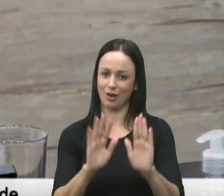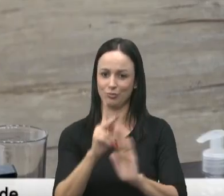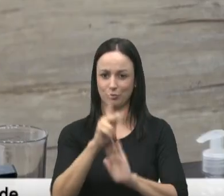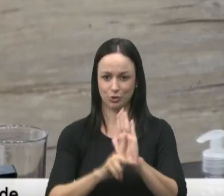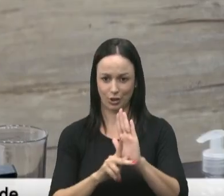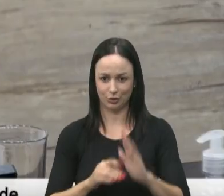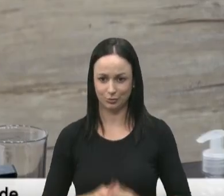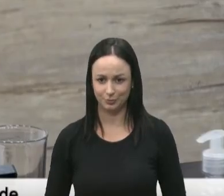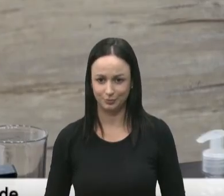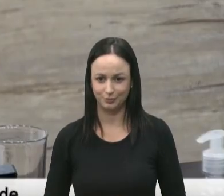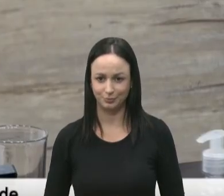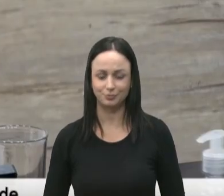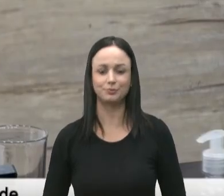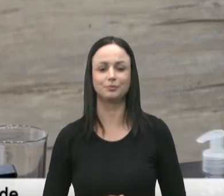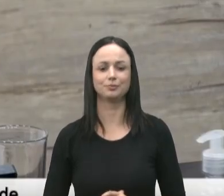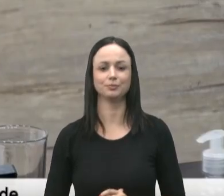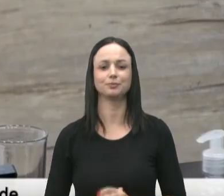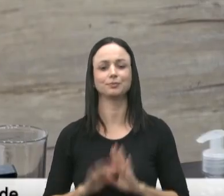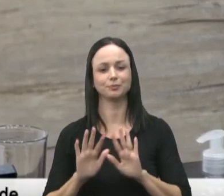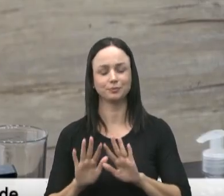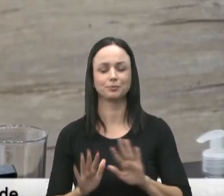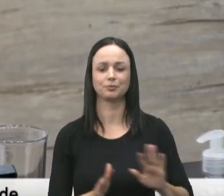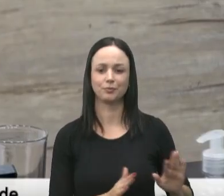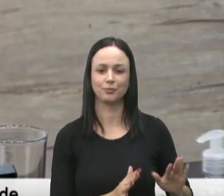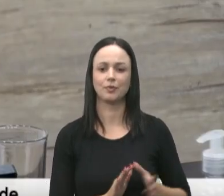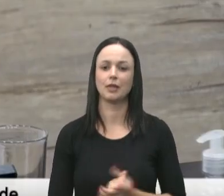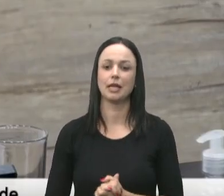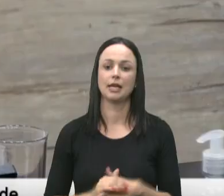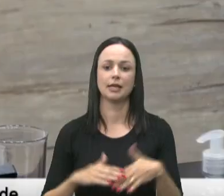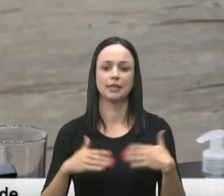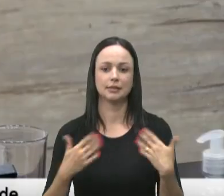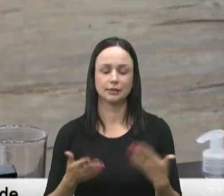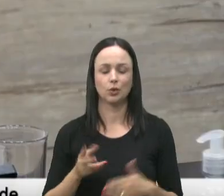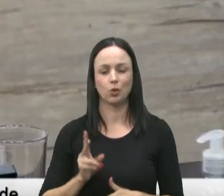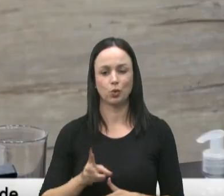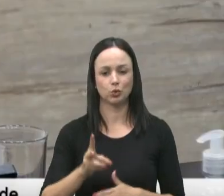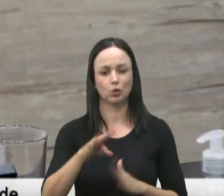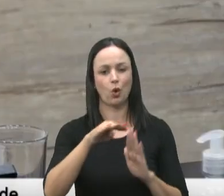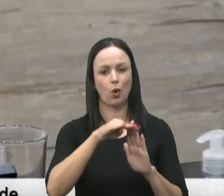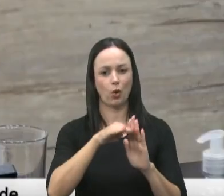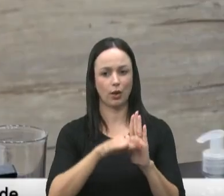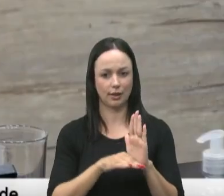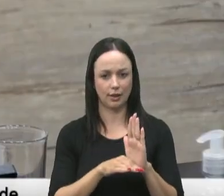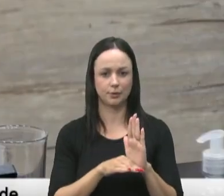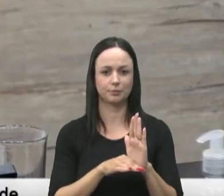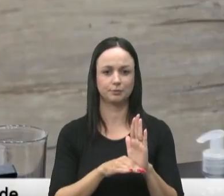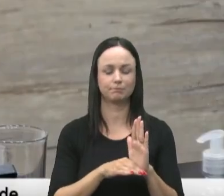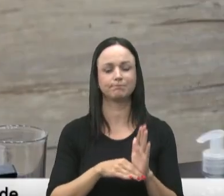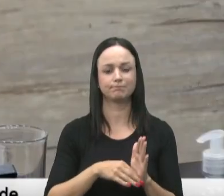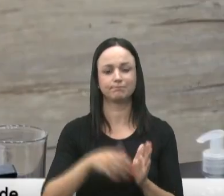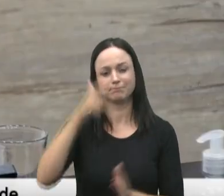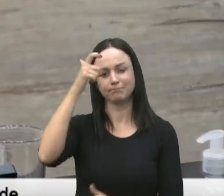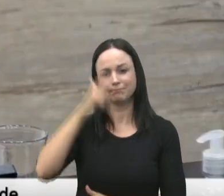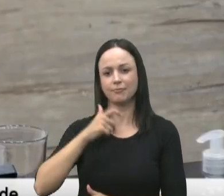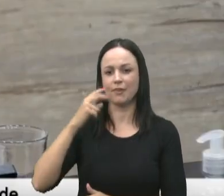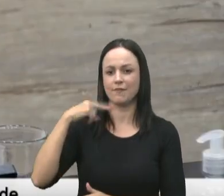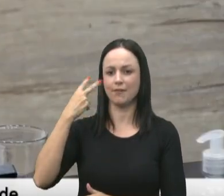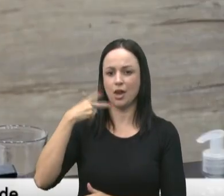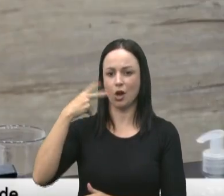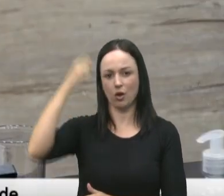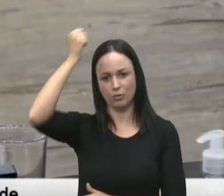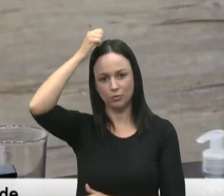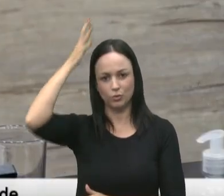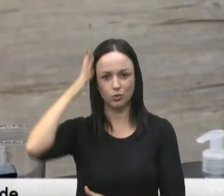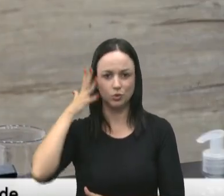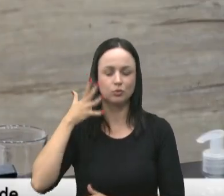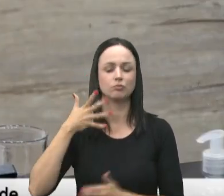projeto. Muito bem. Então, seguindo o roteiro aqui, a vereadora Daniela Rodrigueiro faz uso da palavra